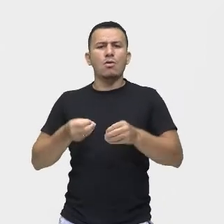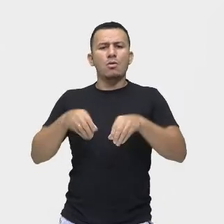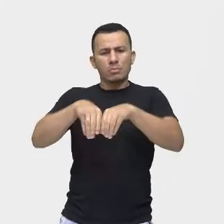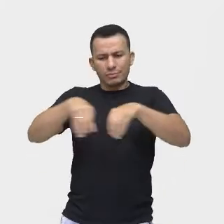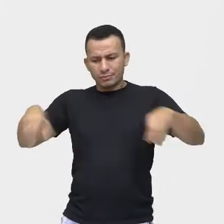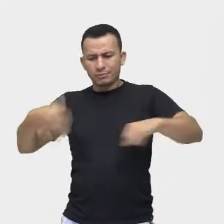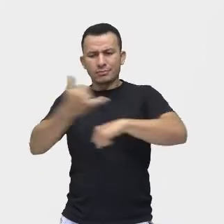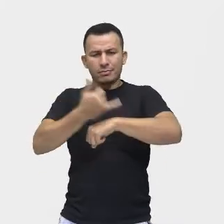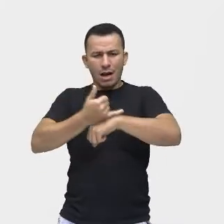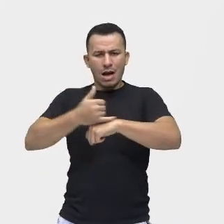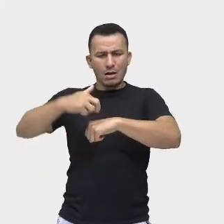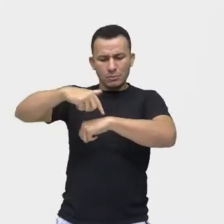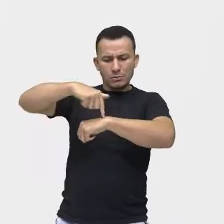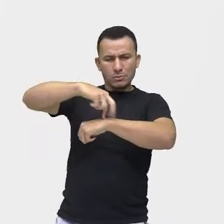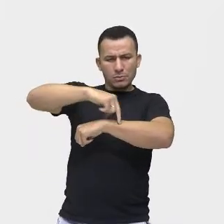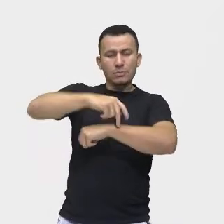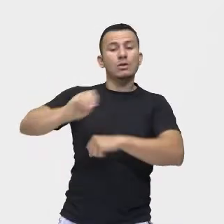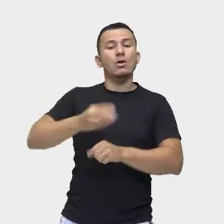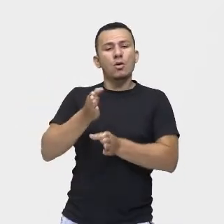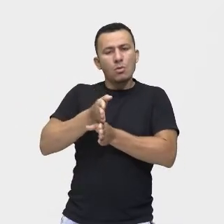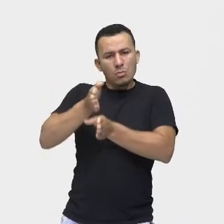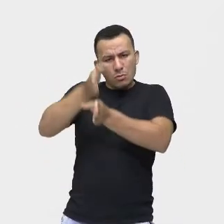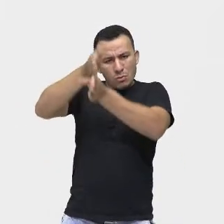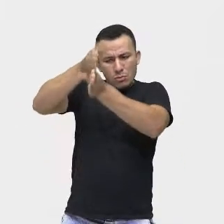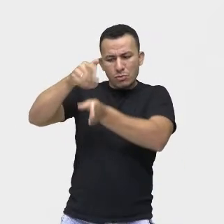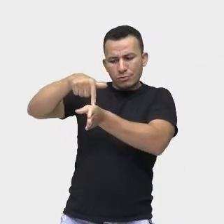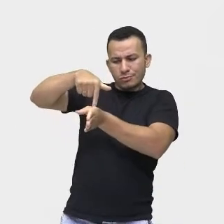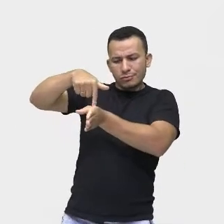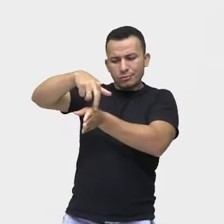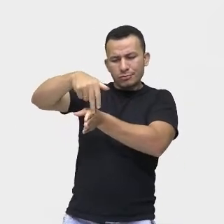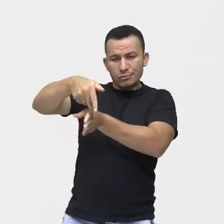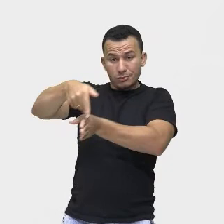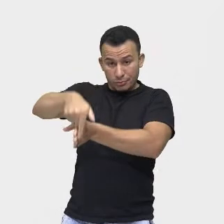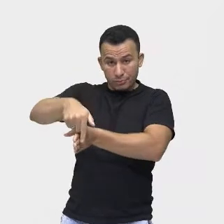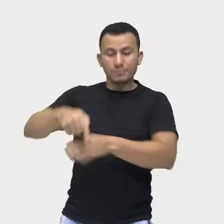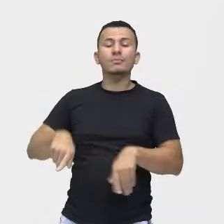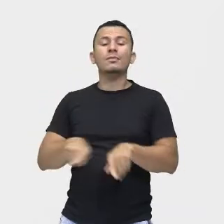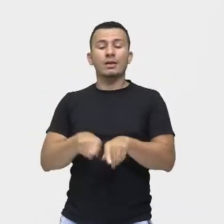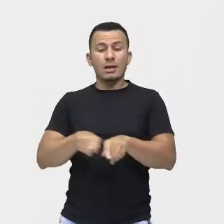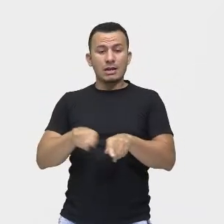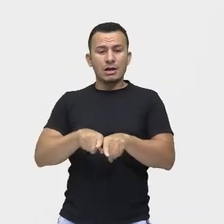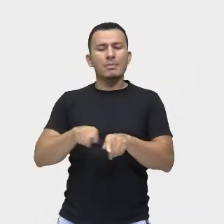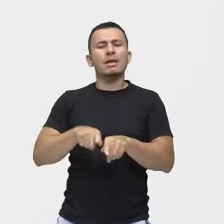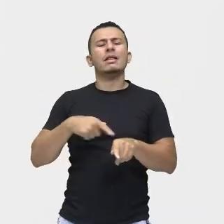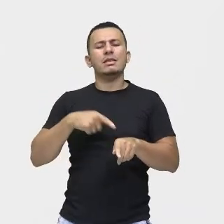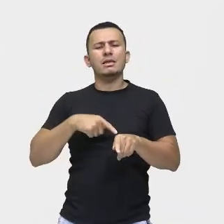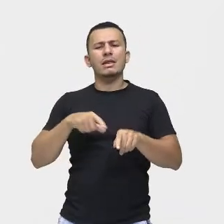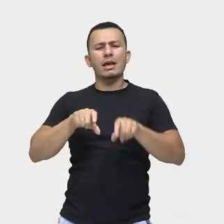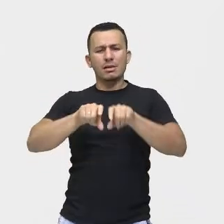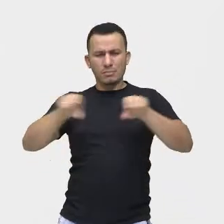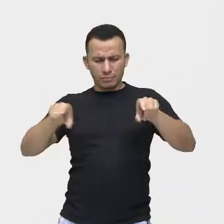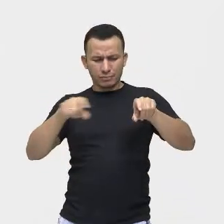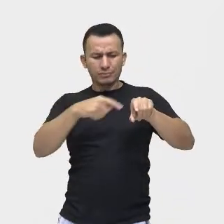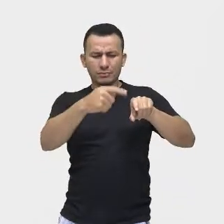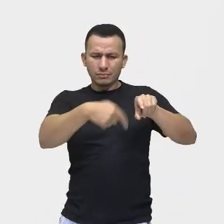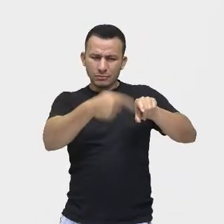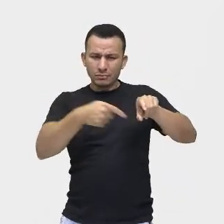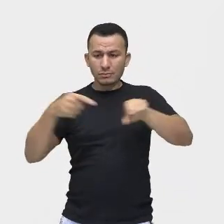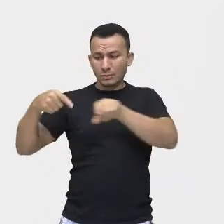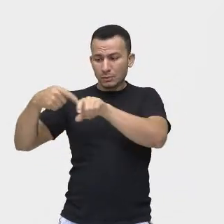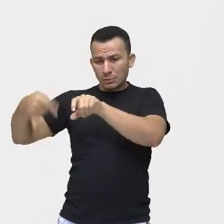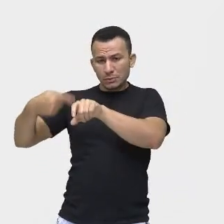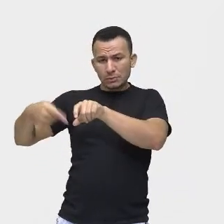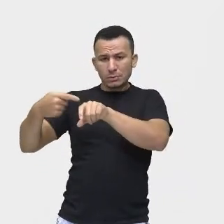ou muros. Tem o rolamento, a fim de amortecer ou criar embalo após o